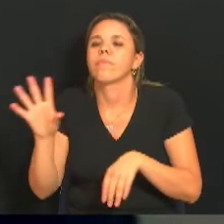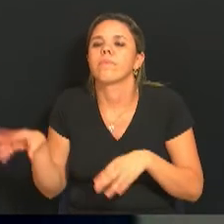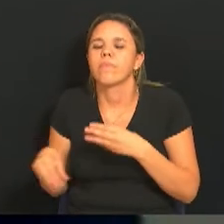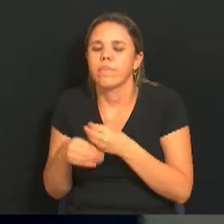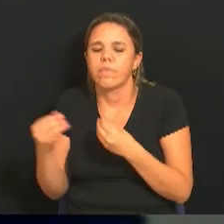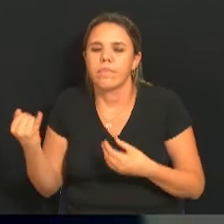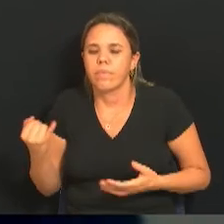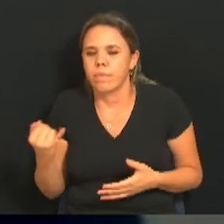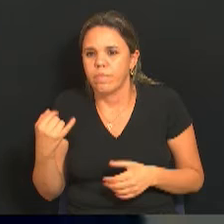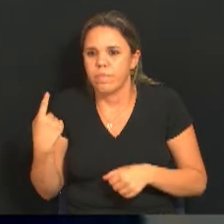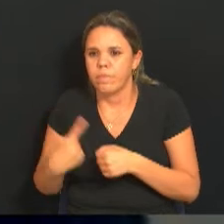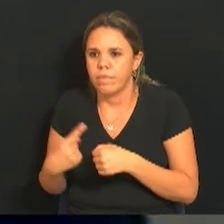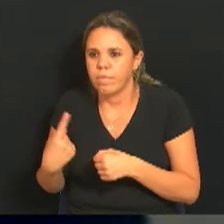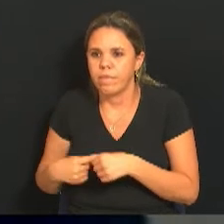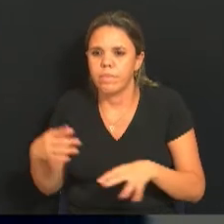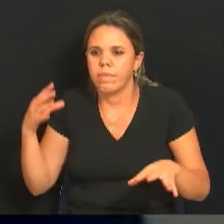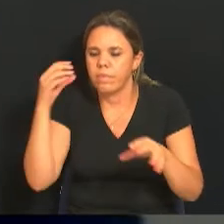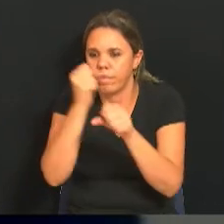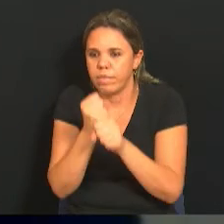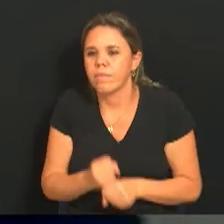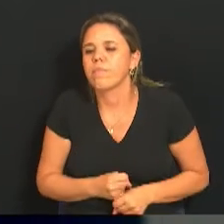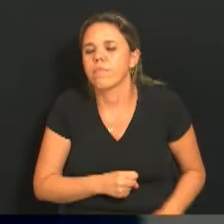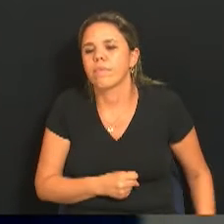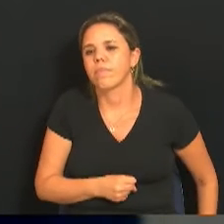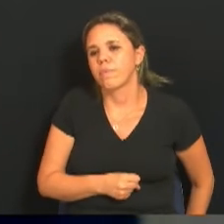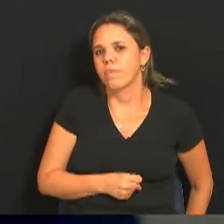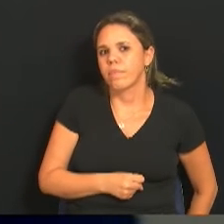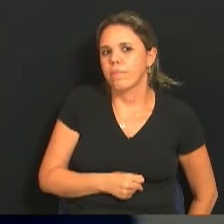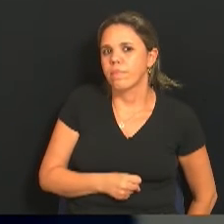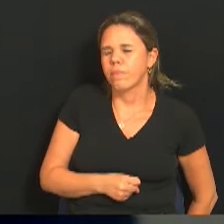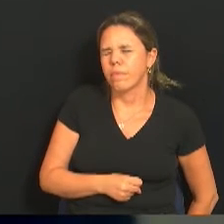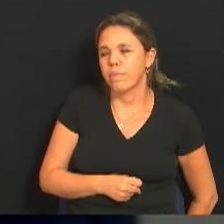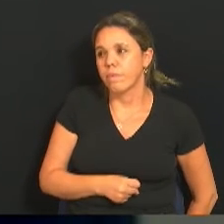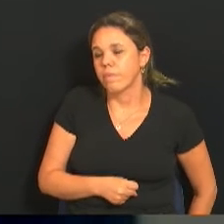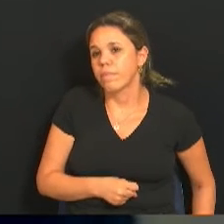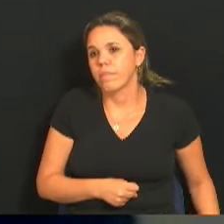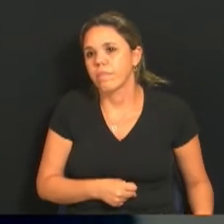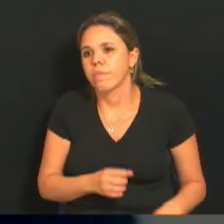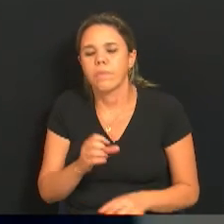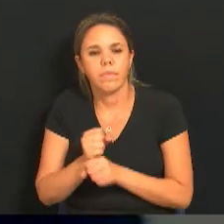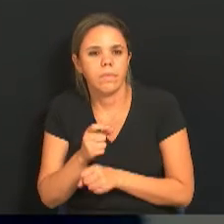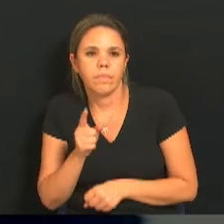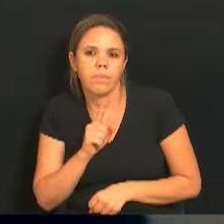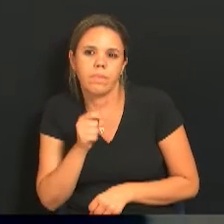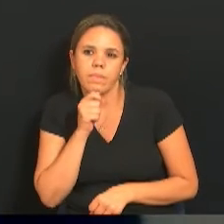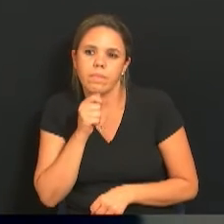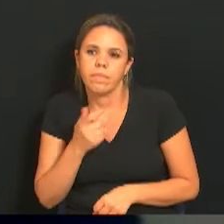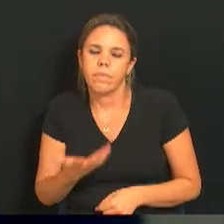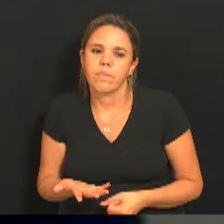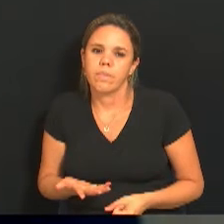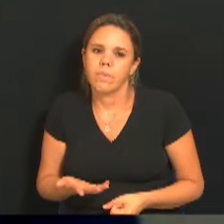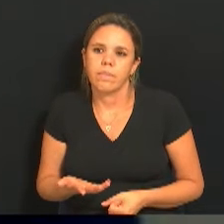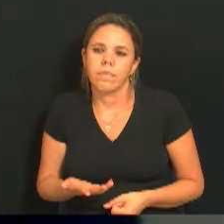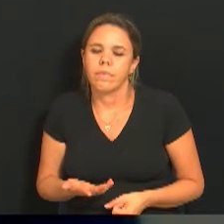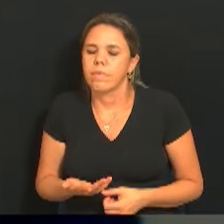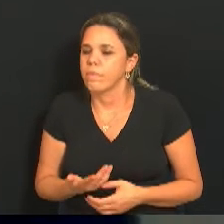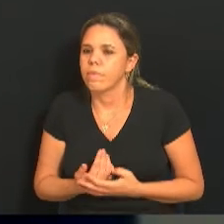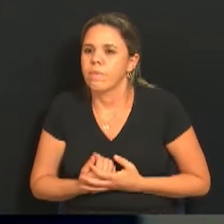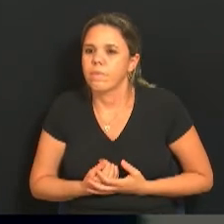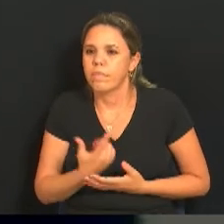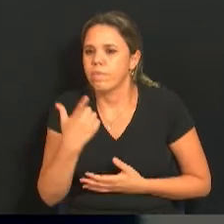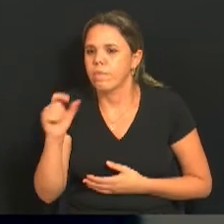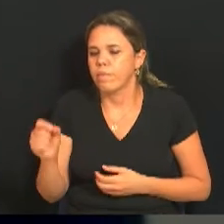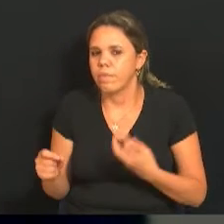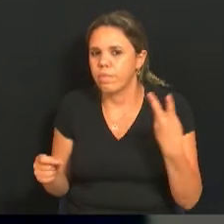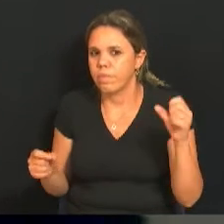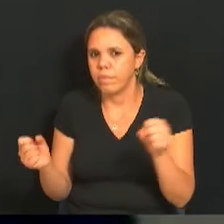município fazer uma contagem, porque também é uma população que não é fácil de ser contabilizada. Inclusive, tem pelo menos, acho que uns 10 ou 20